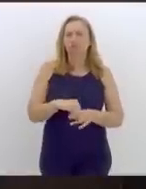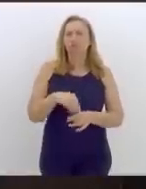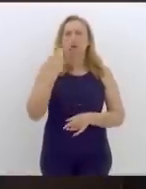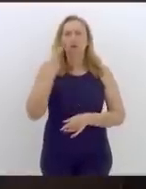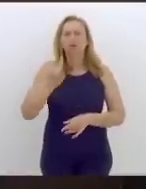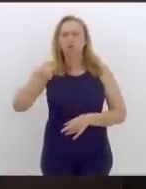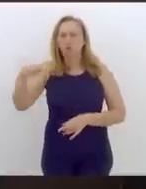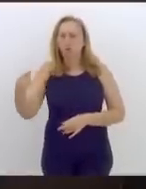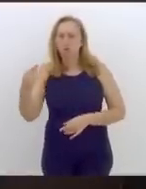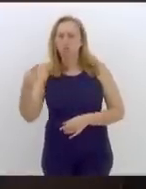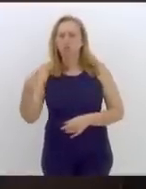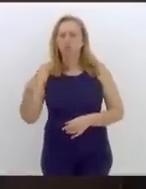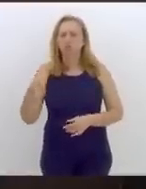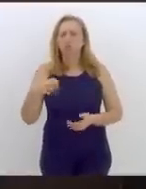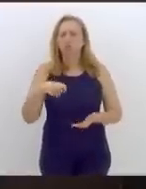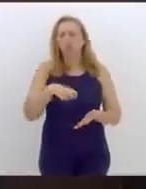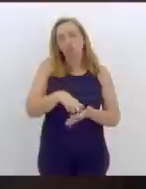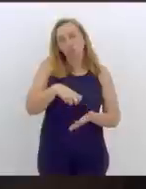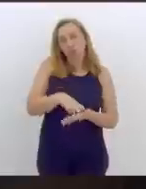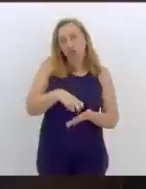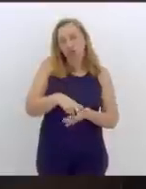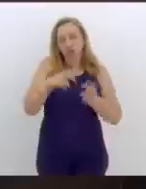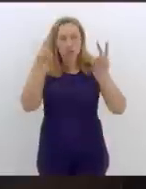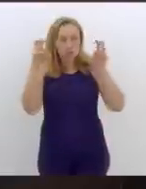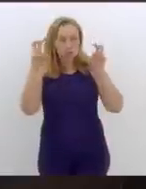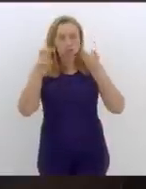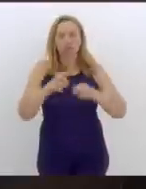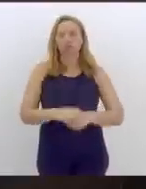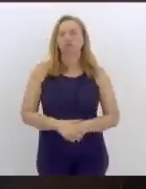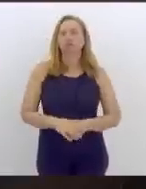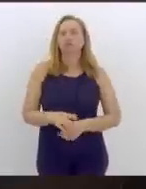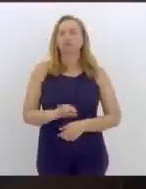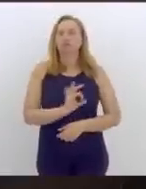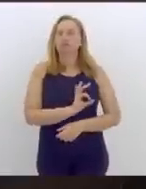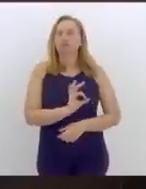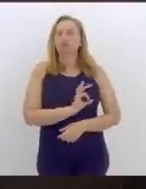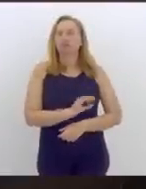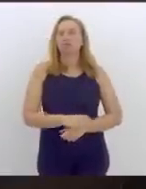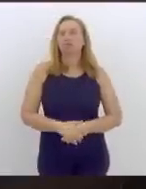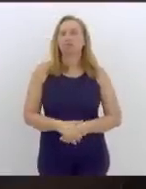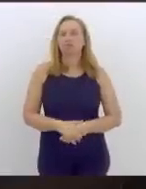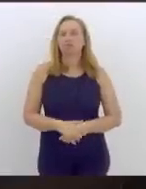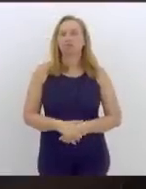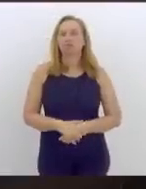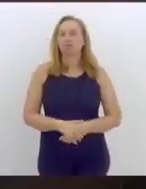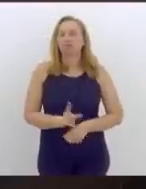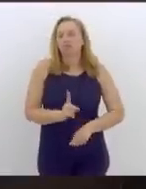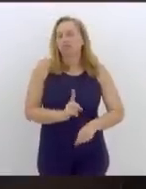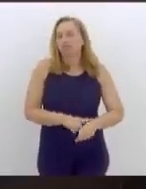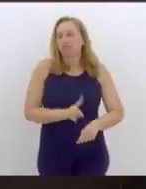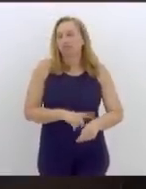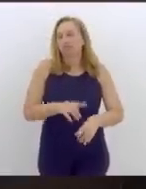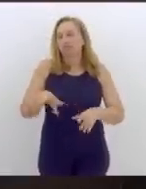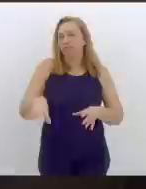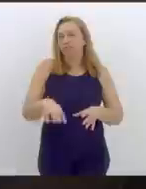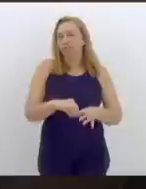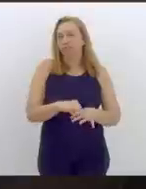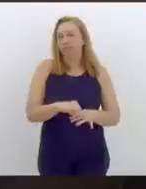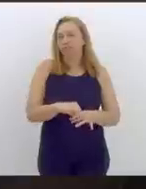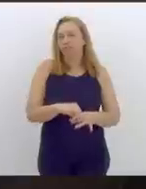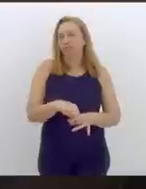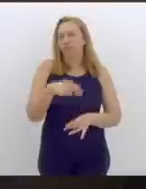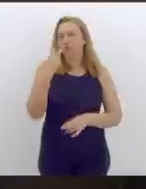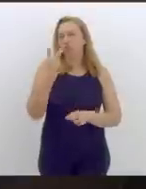existem outras formas de punir o policial né porque o tempo que foi implementado se eu não me engano